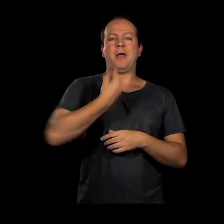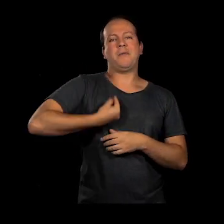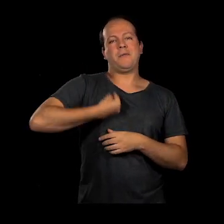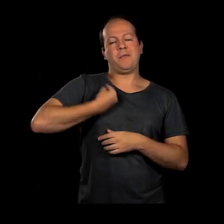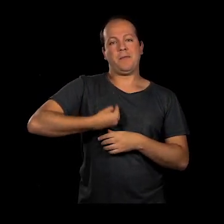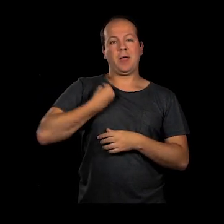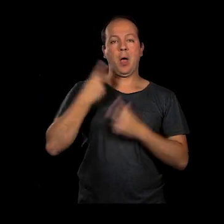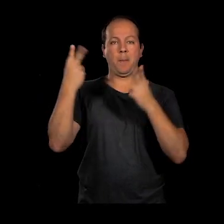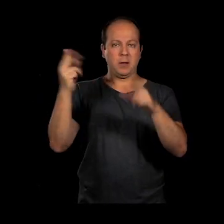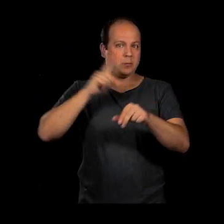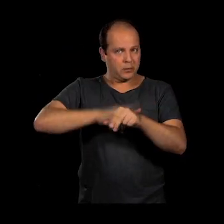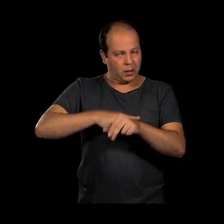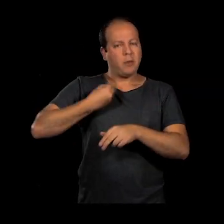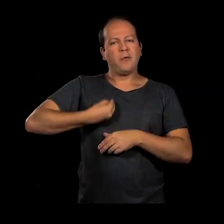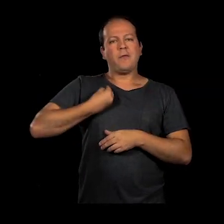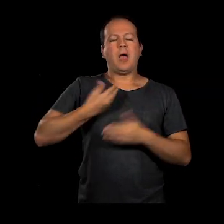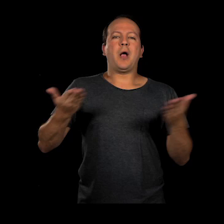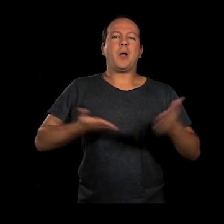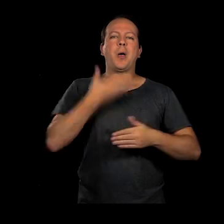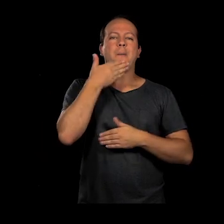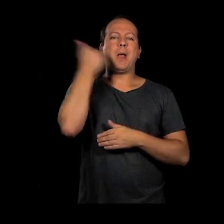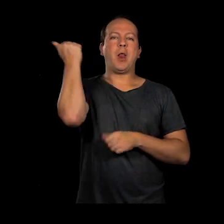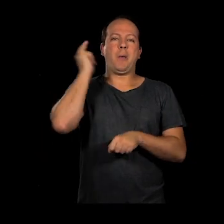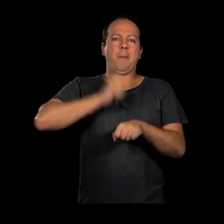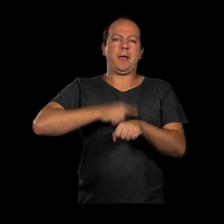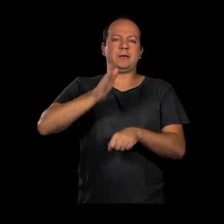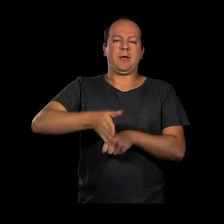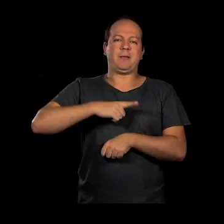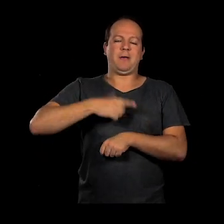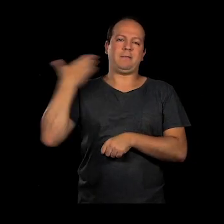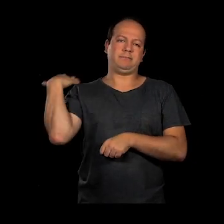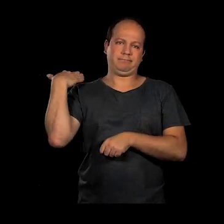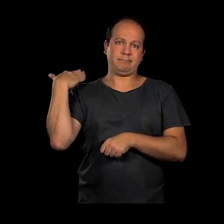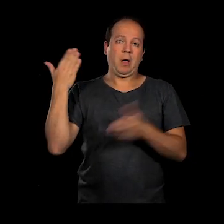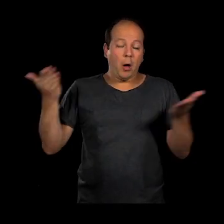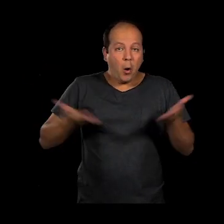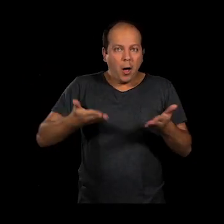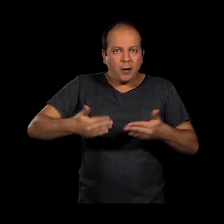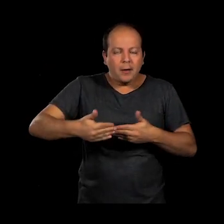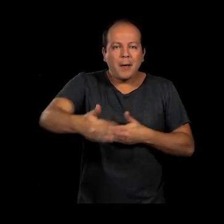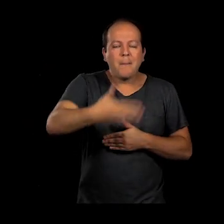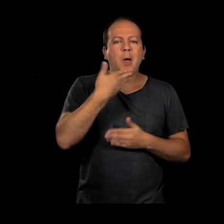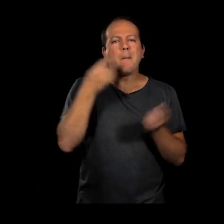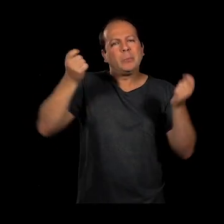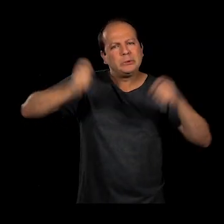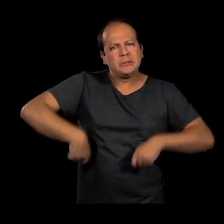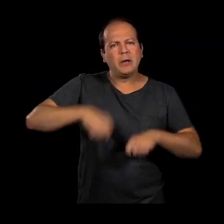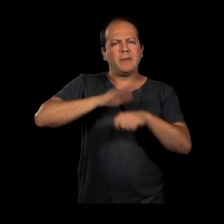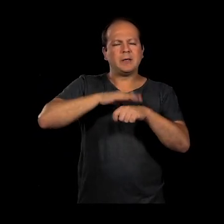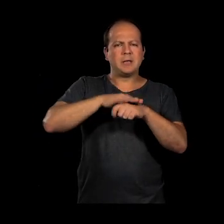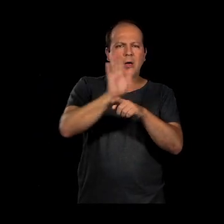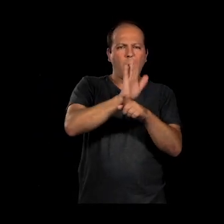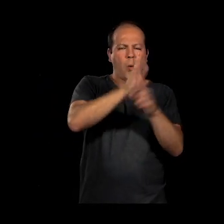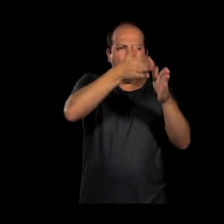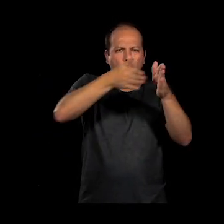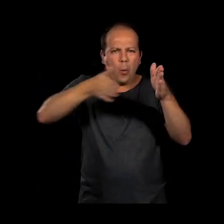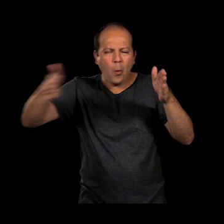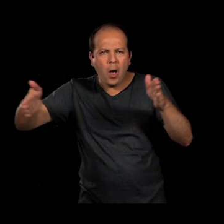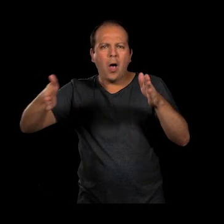né? Assim, ao mesmo tempo, a gente está vivendo o melhor momento que a gente teve, né? É possível fazer séries, né? É possível fazer